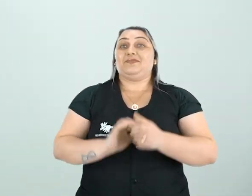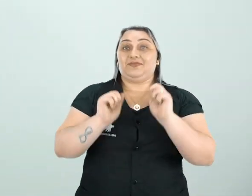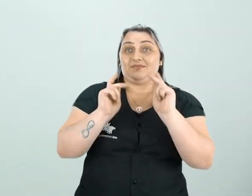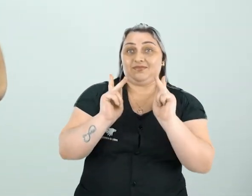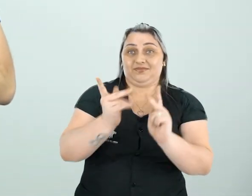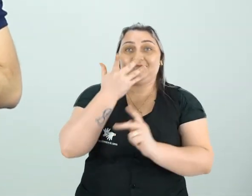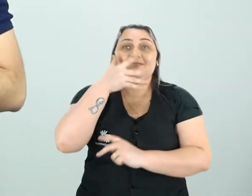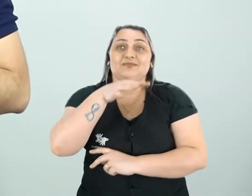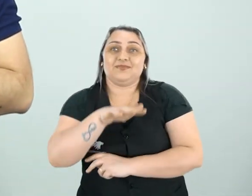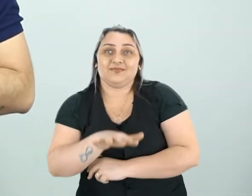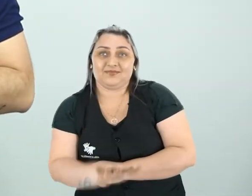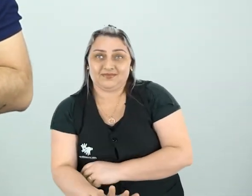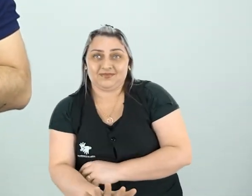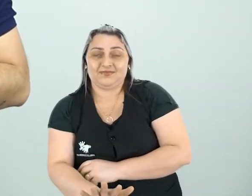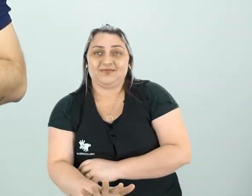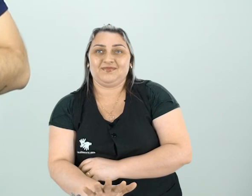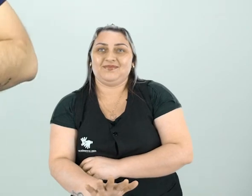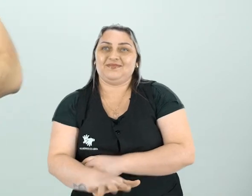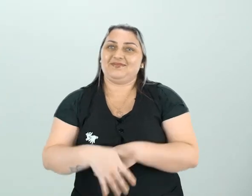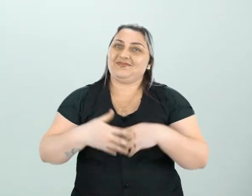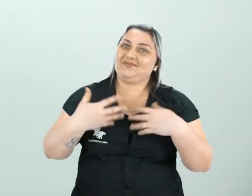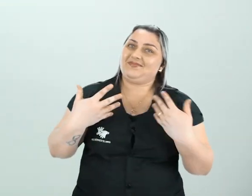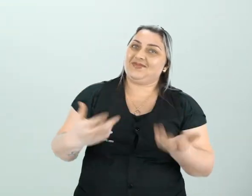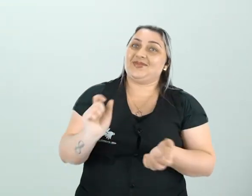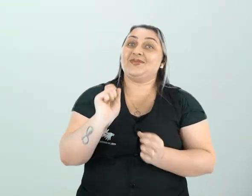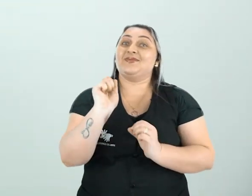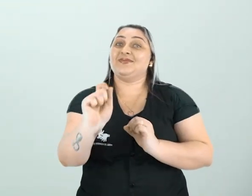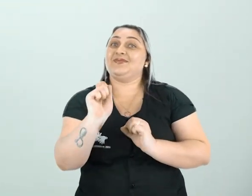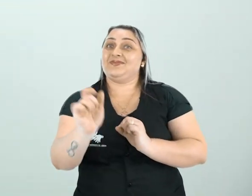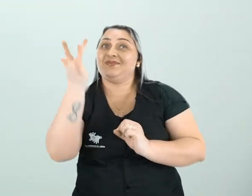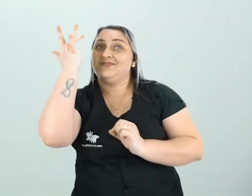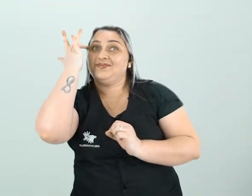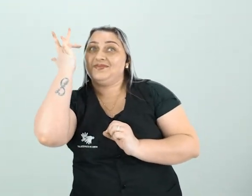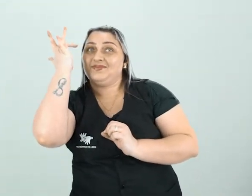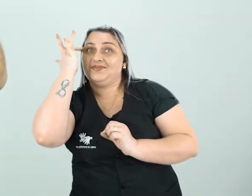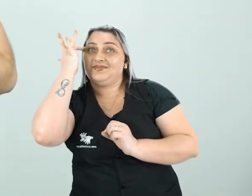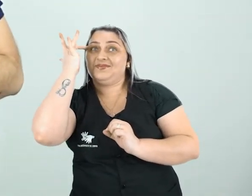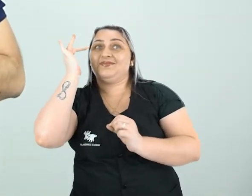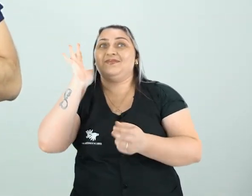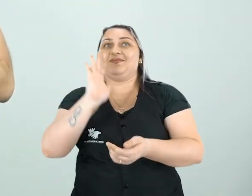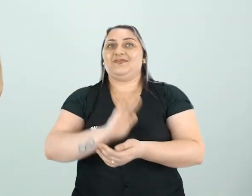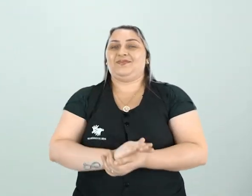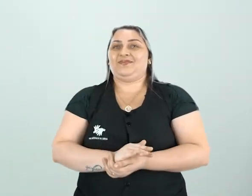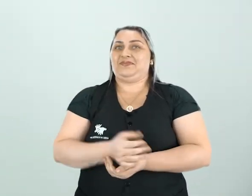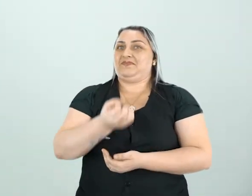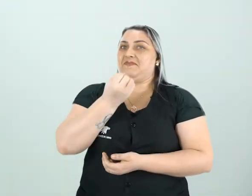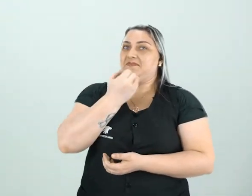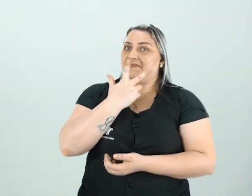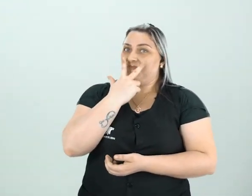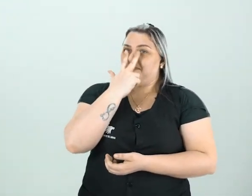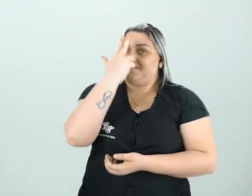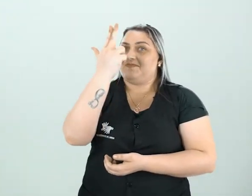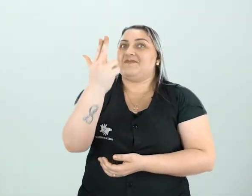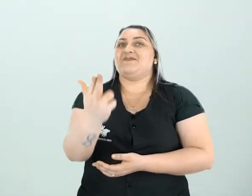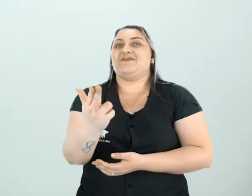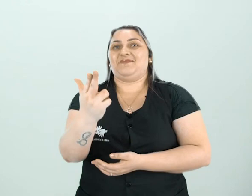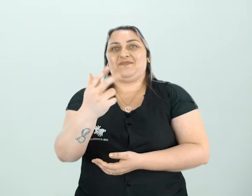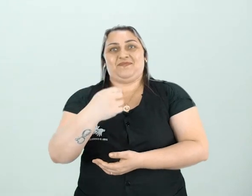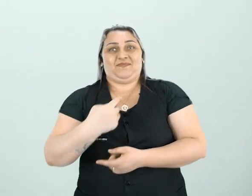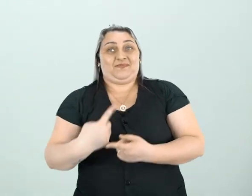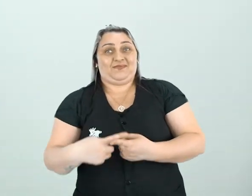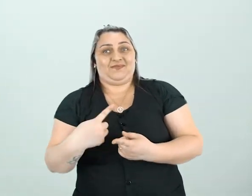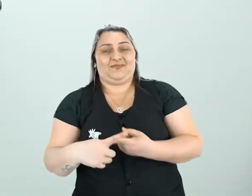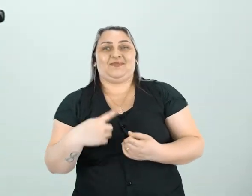Ok, crianças? E aí, o que vocês acharam? Bem parecido, né? Até